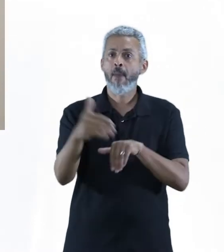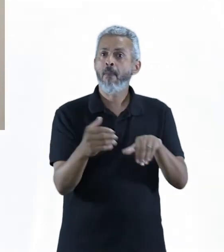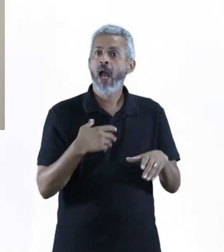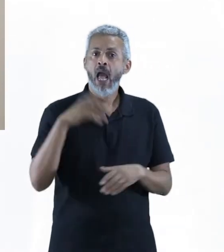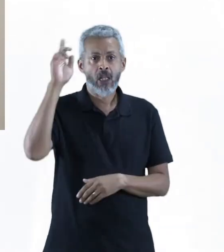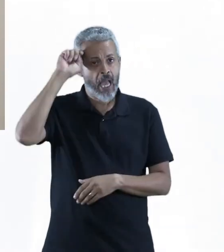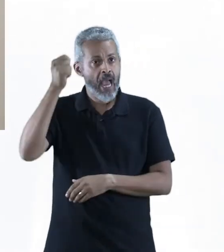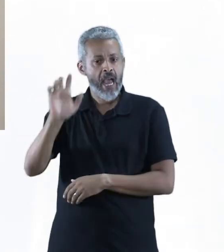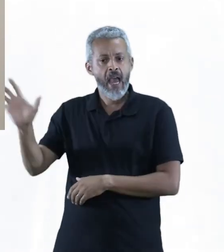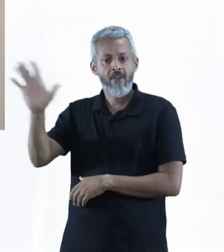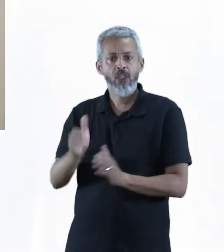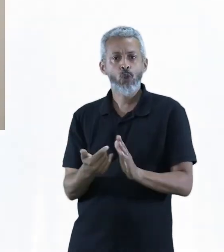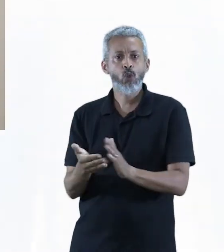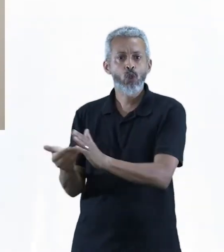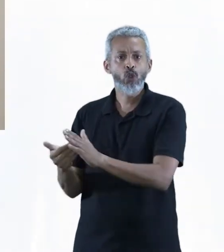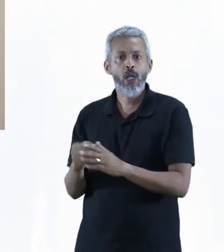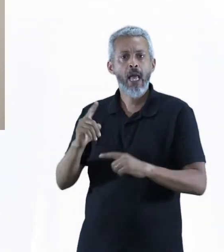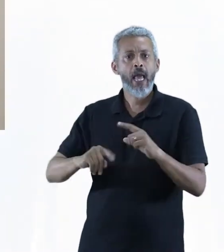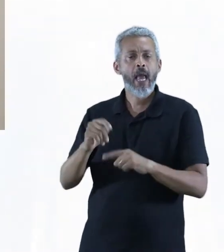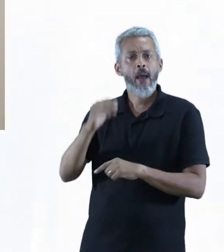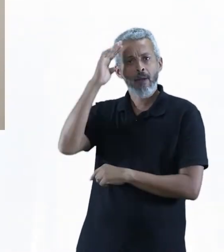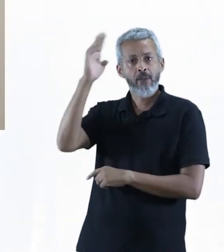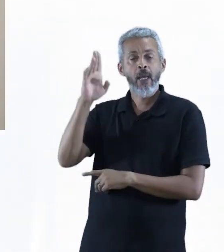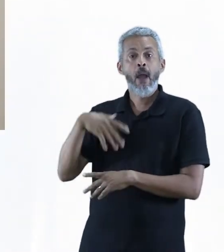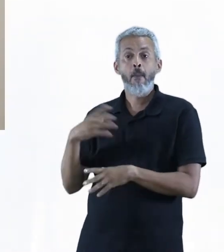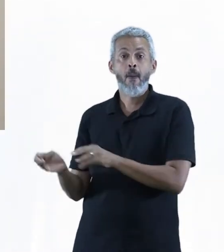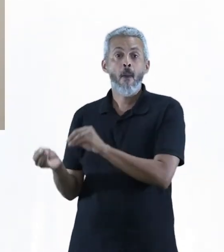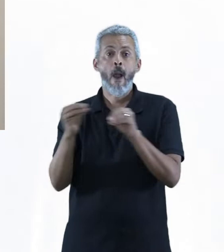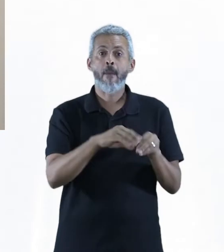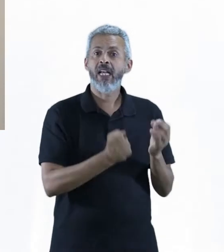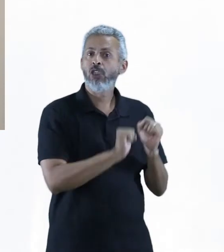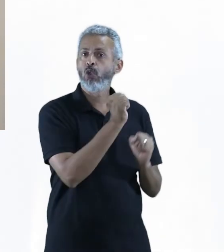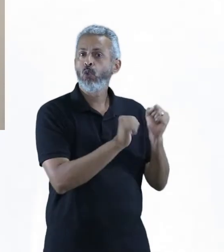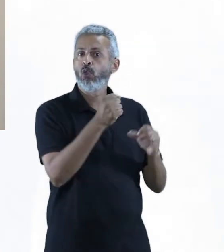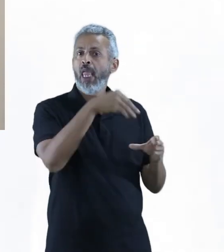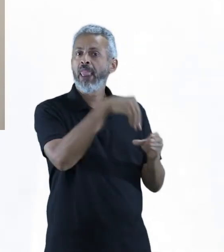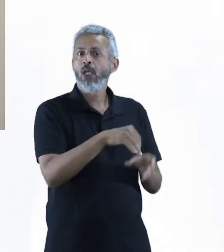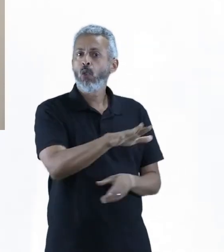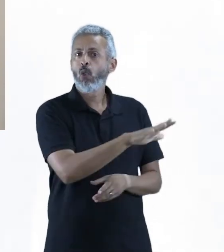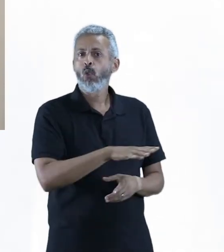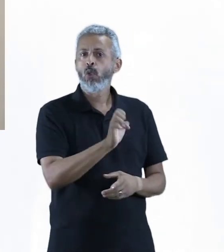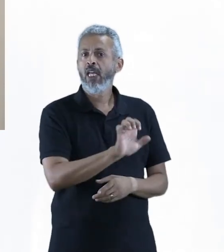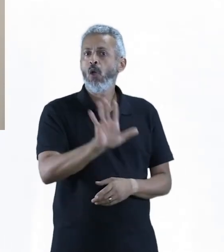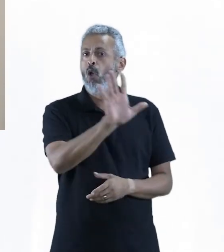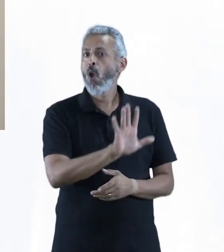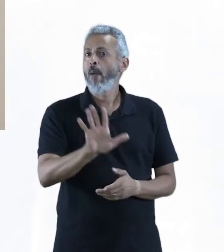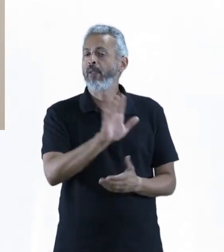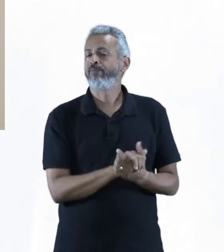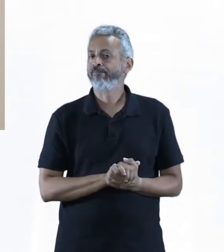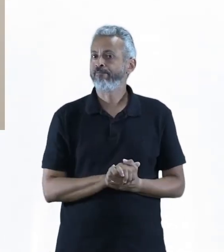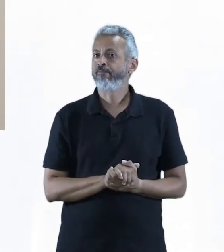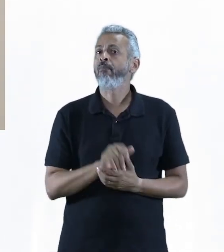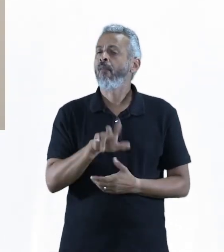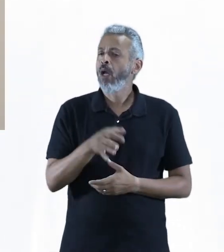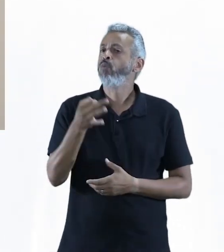para o continente africano retirar as matérias-primas para quê? Para abastecer as indústrias dentro do continente europeu.